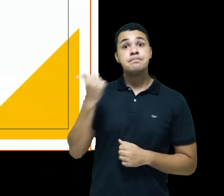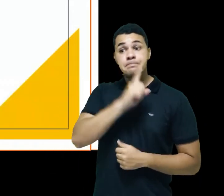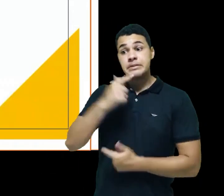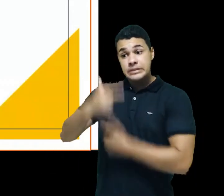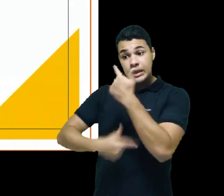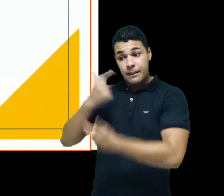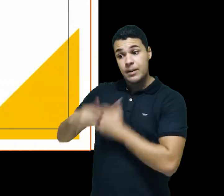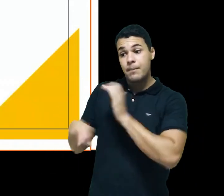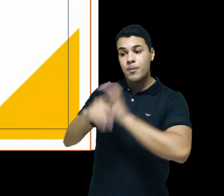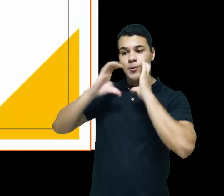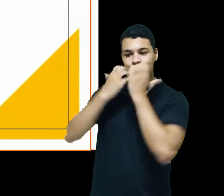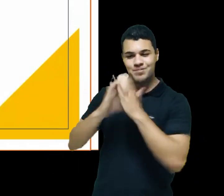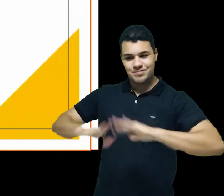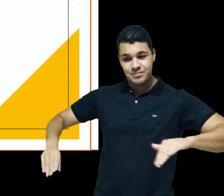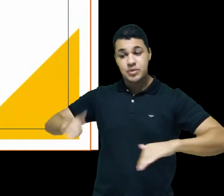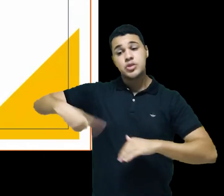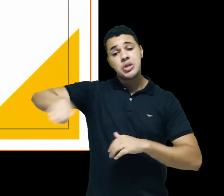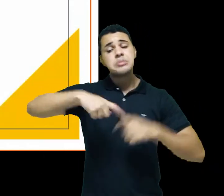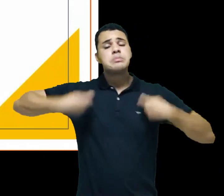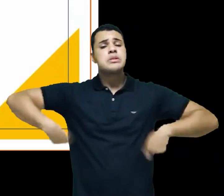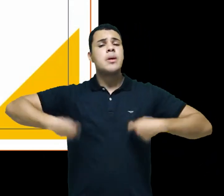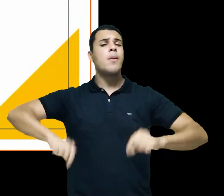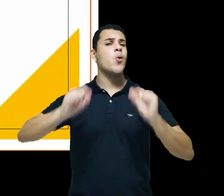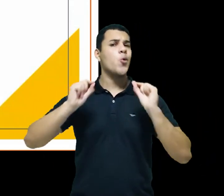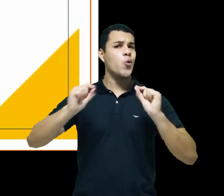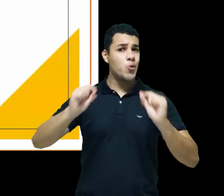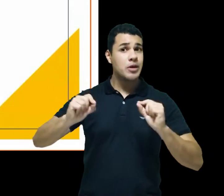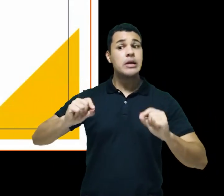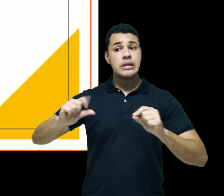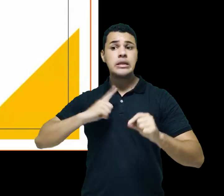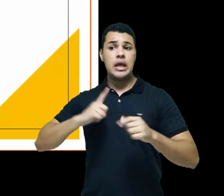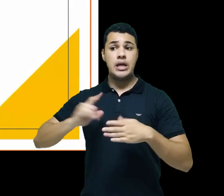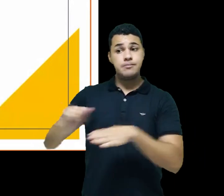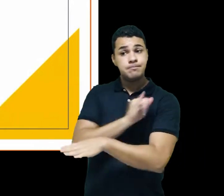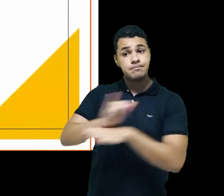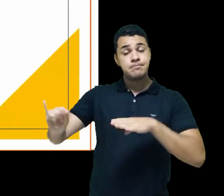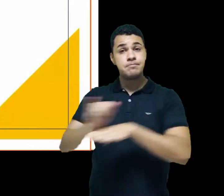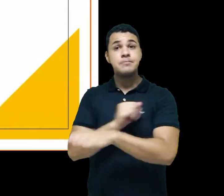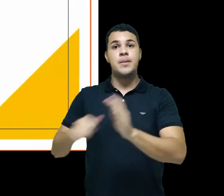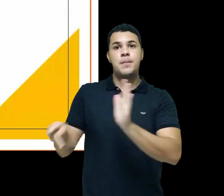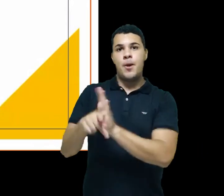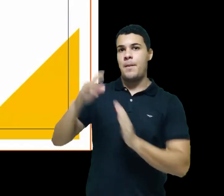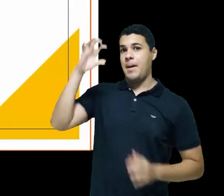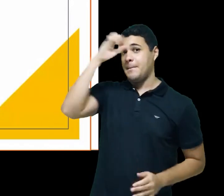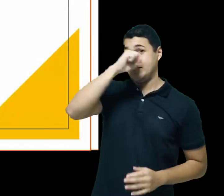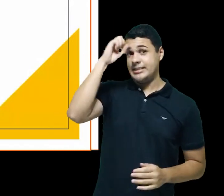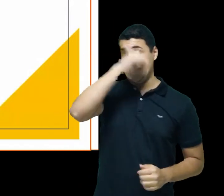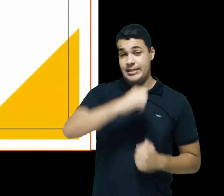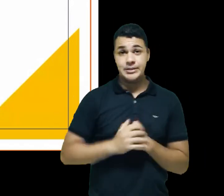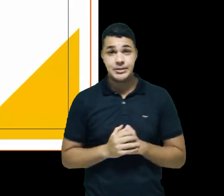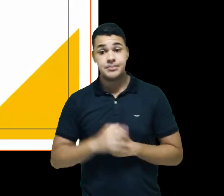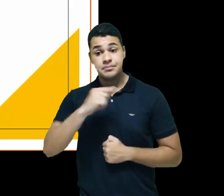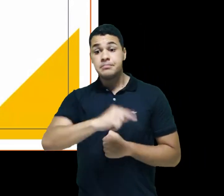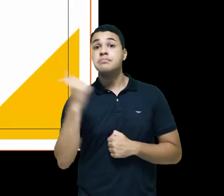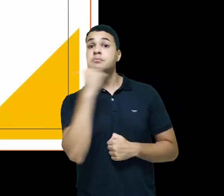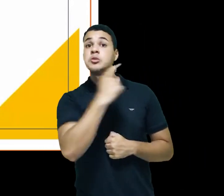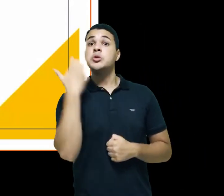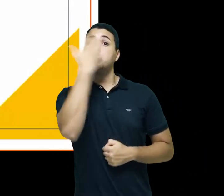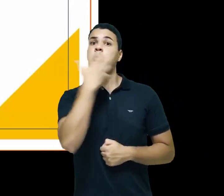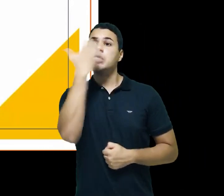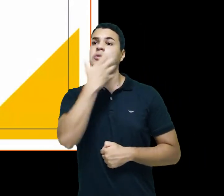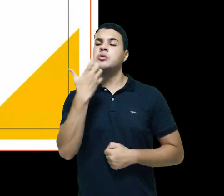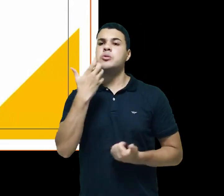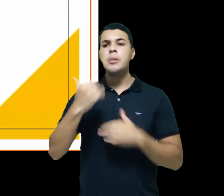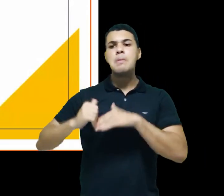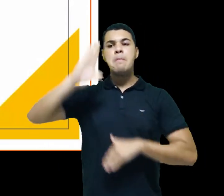com crianças, devemos contar com alguns recursos de aprendizagem, para que o canto fique